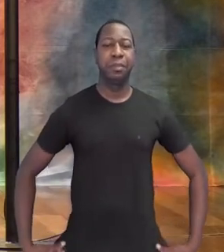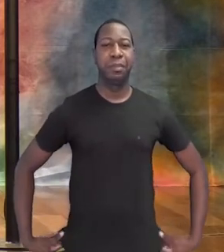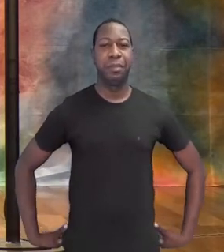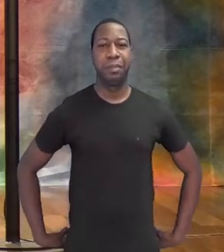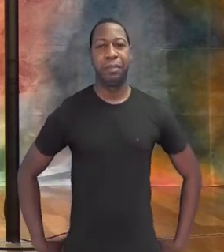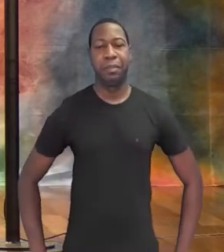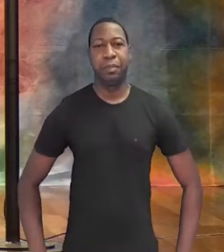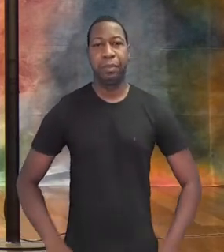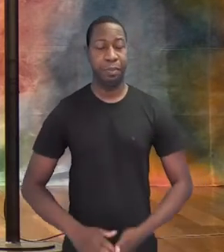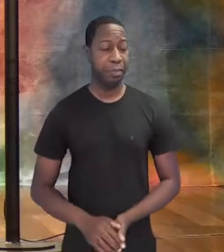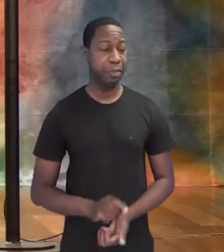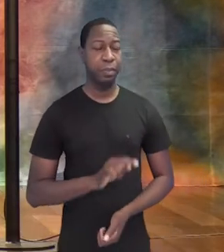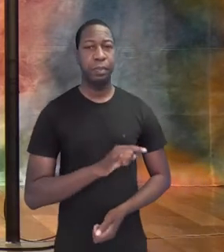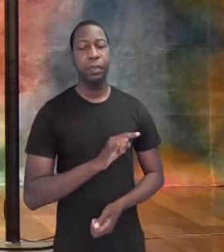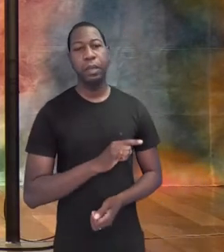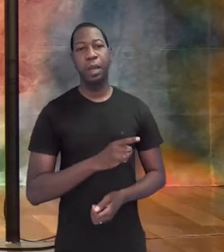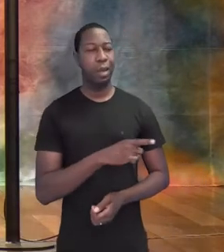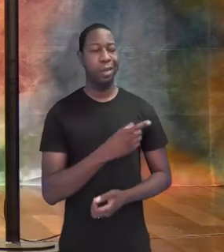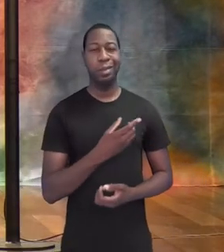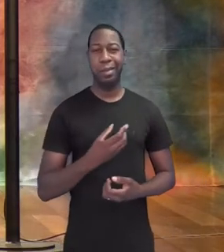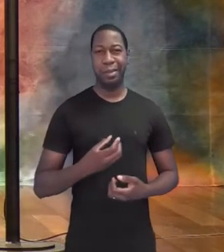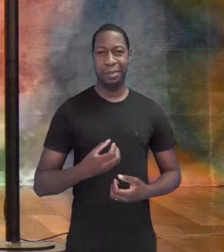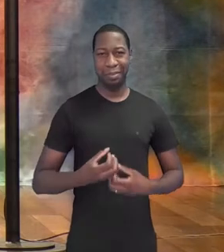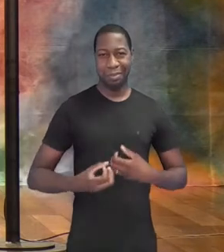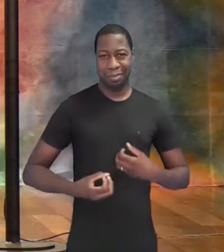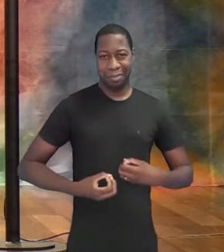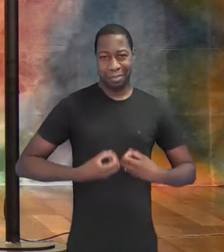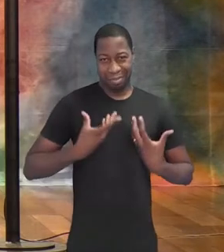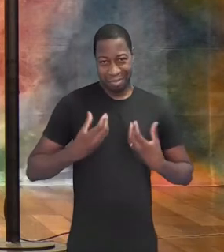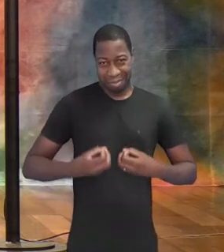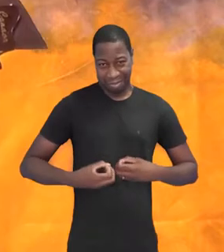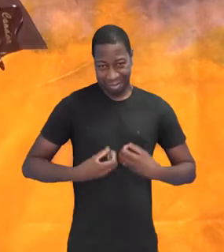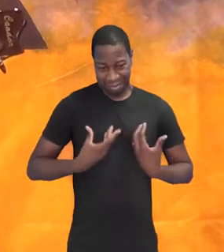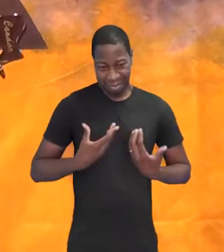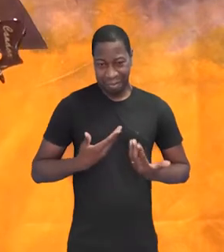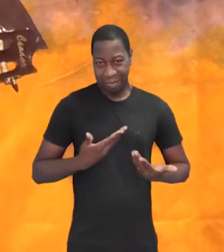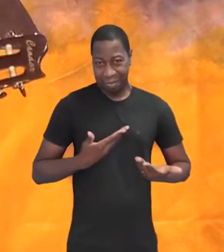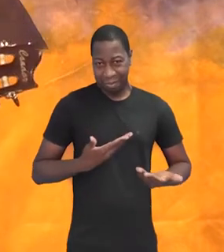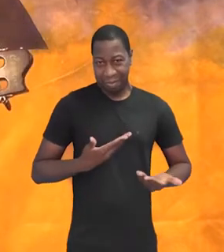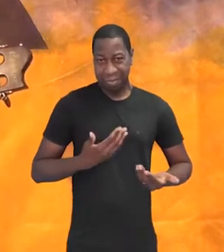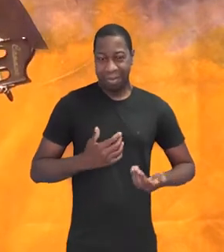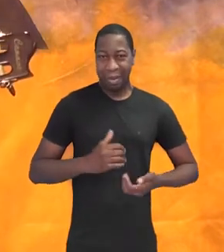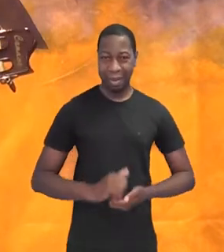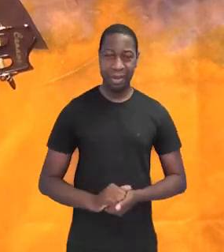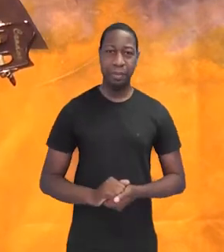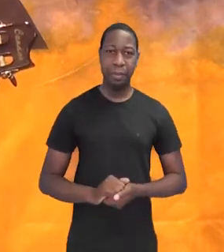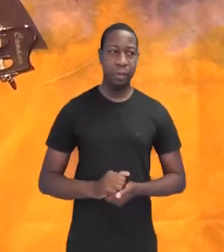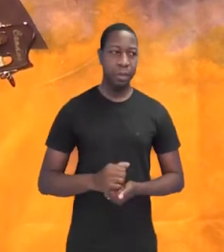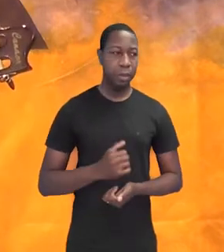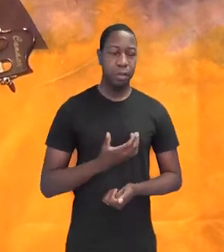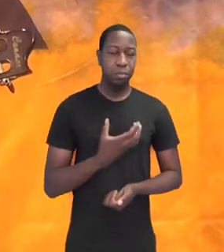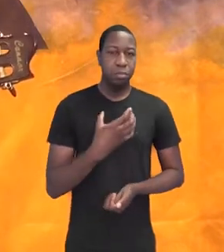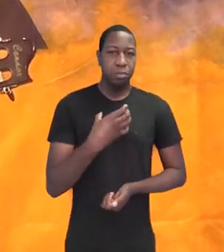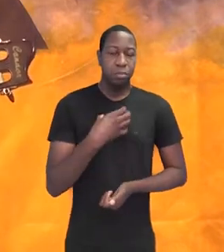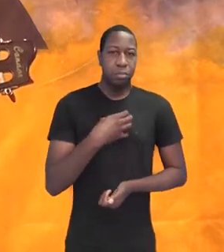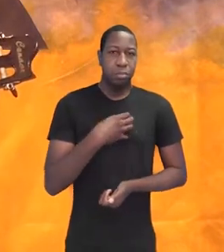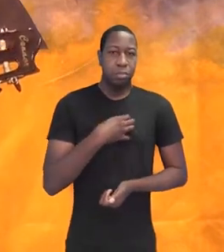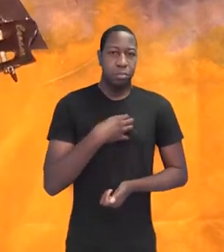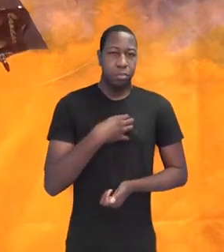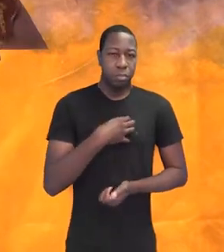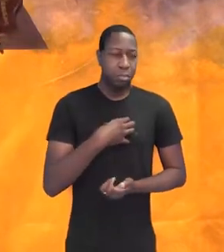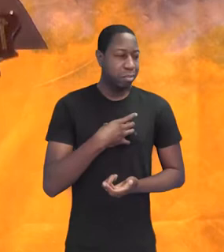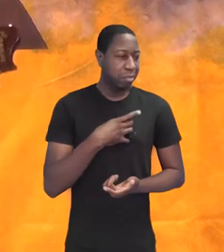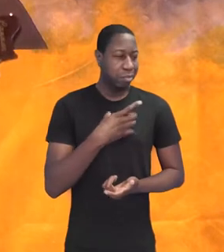Viuvita é um poema que a gente pode dizer, de uma certa maneira, ele